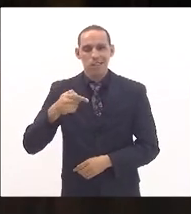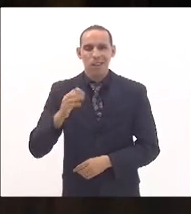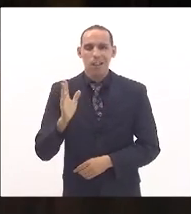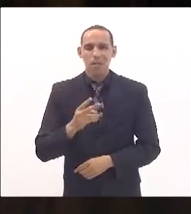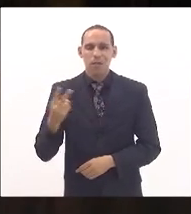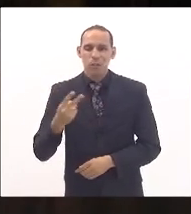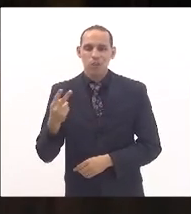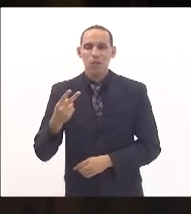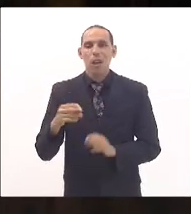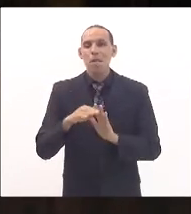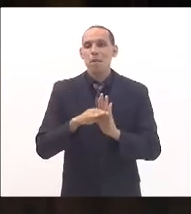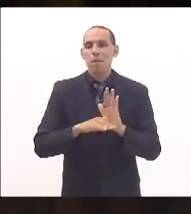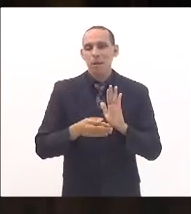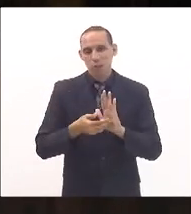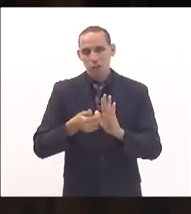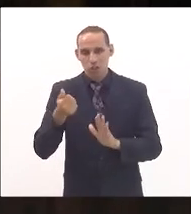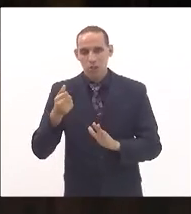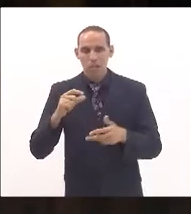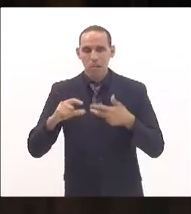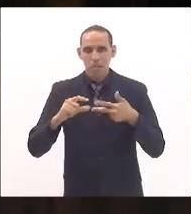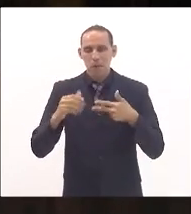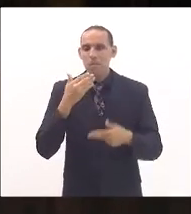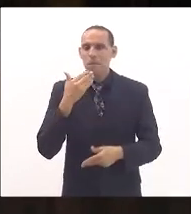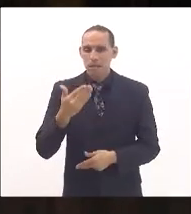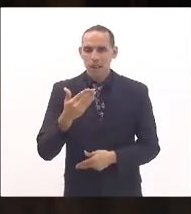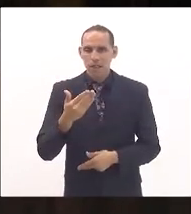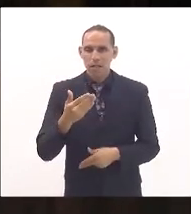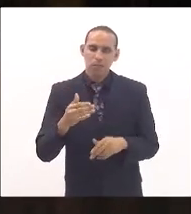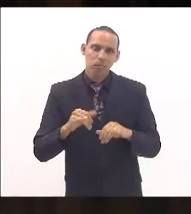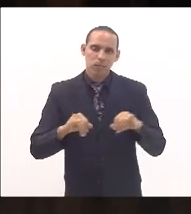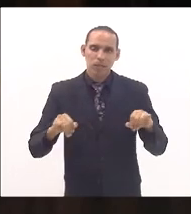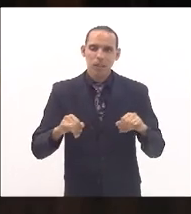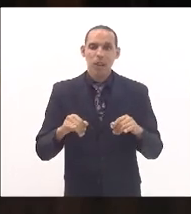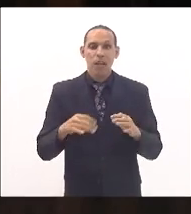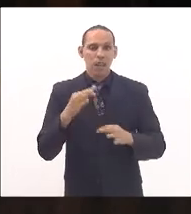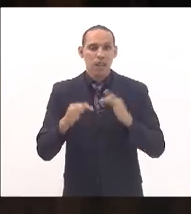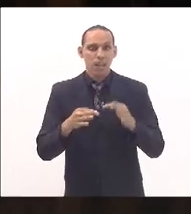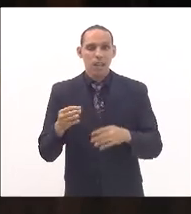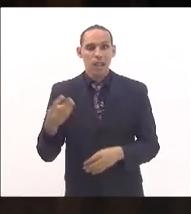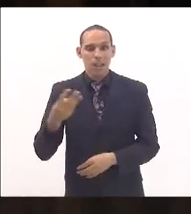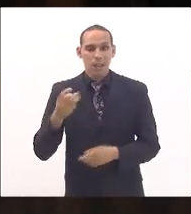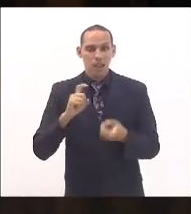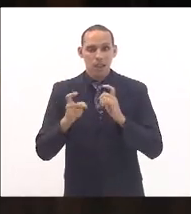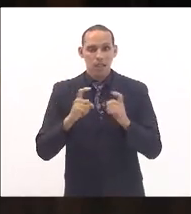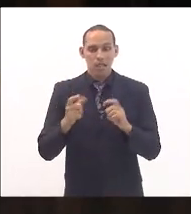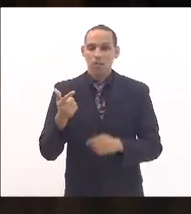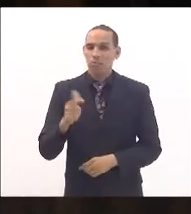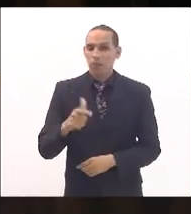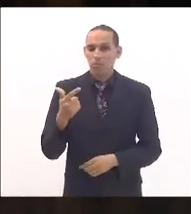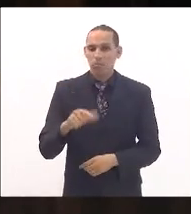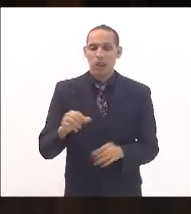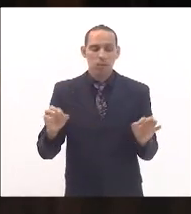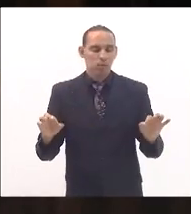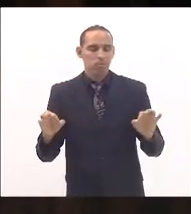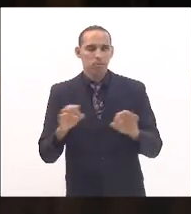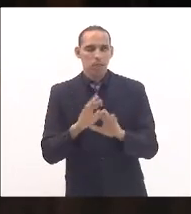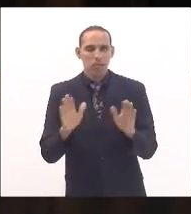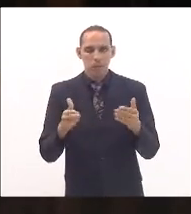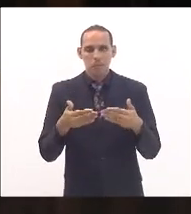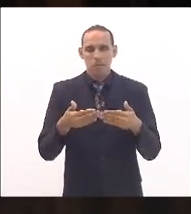pauta a pedido do Executivo, autor da mensagem. Nada mais a tratar na terceira sessão, a mesma está